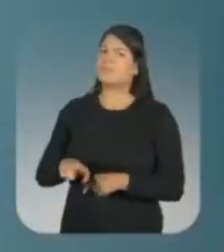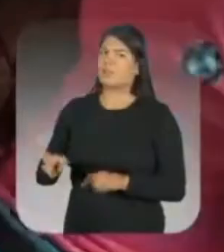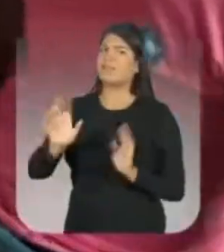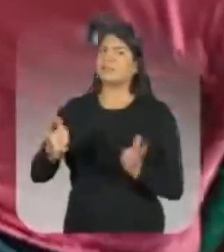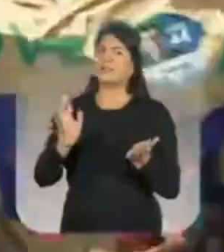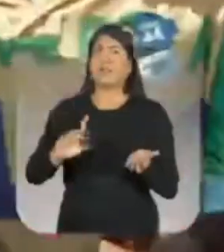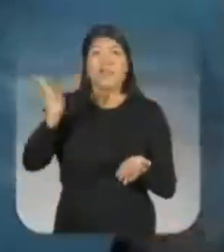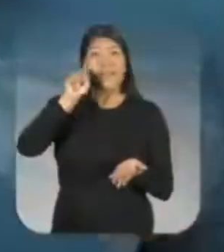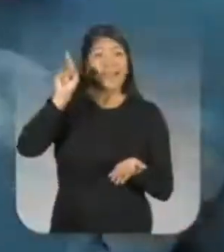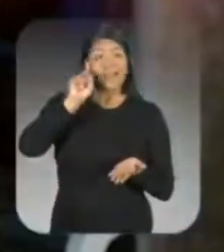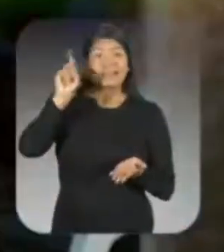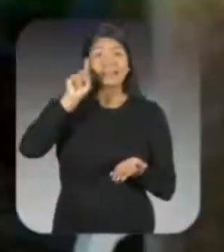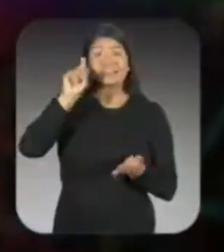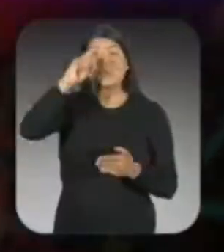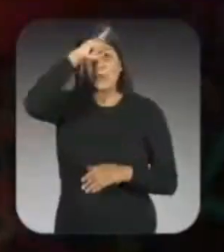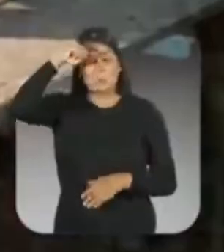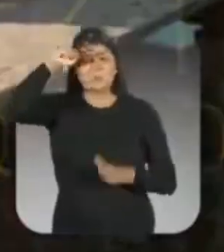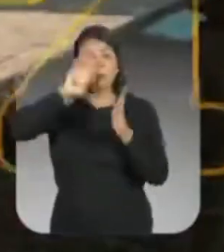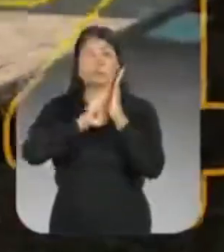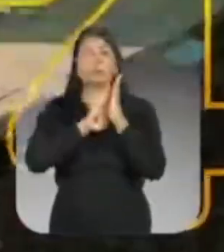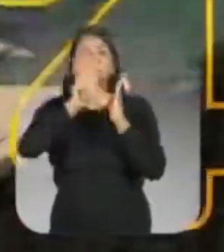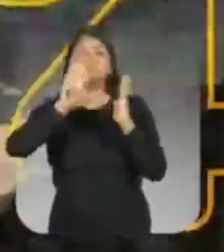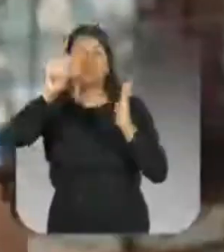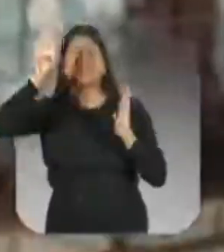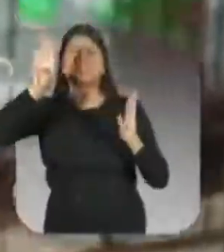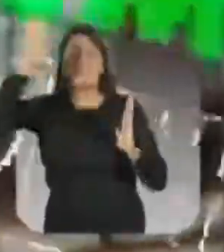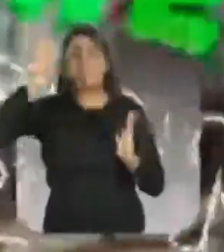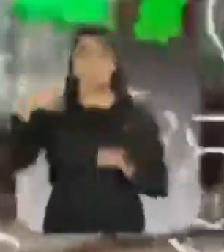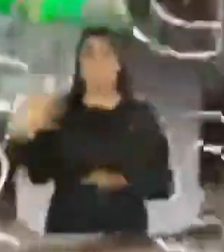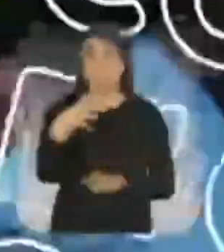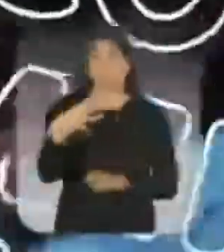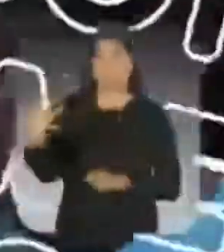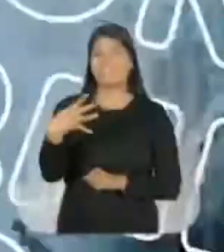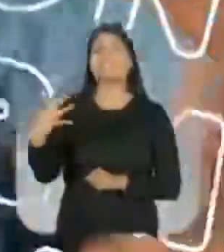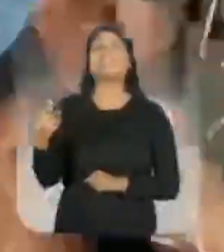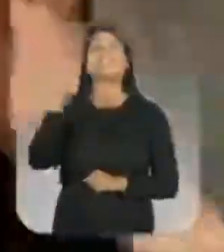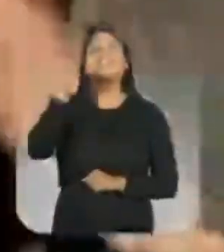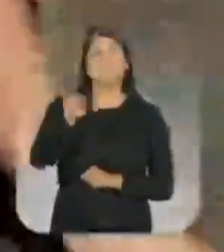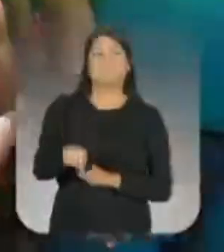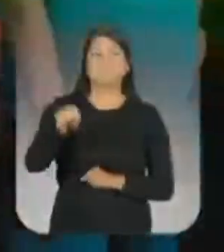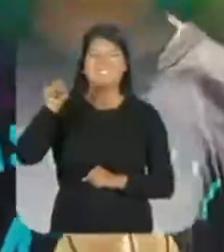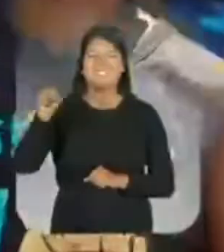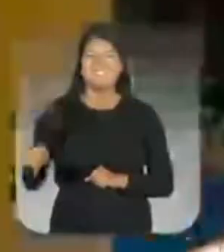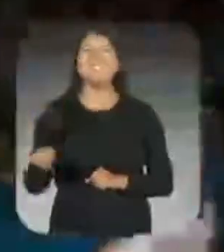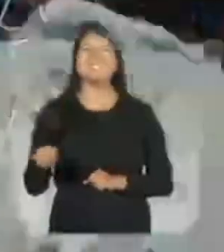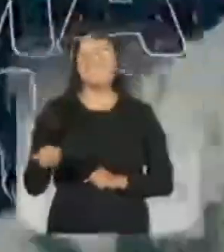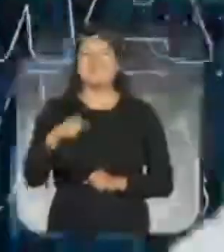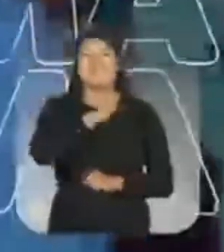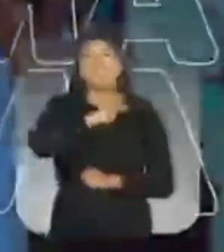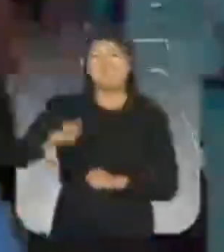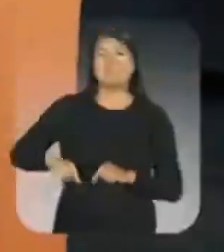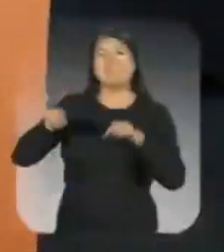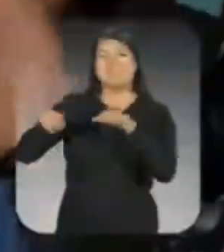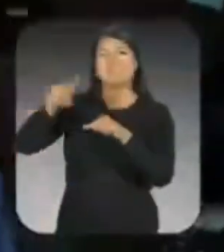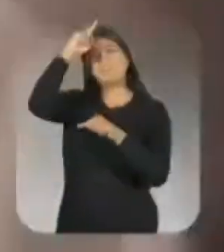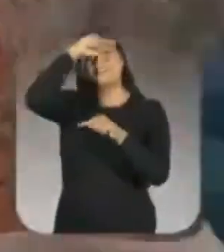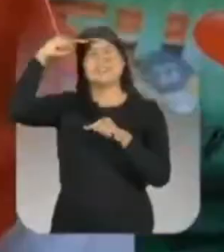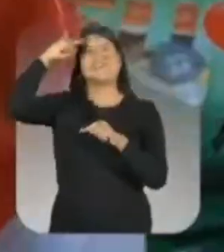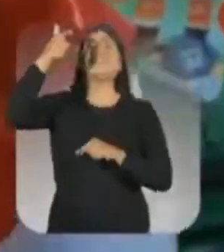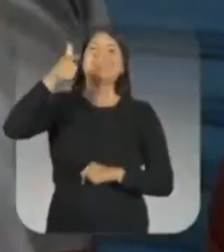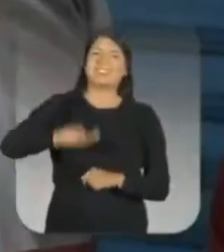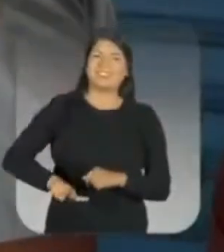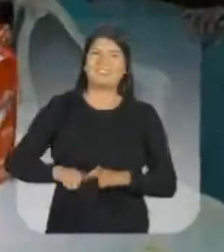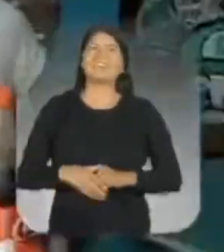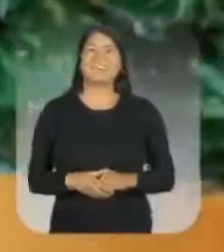cada dia o Wilson Lima cresce. 44, confirmei, pra governador o Wilson Lima outra